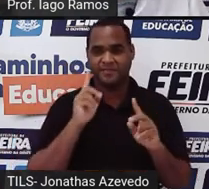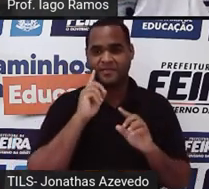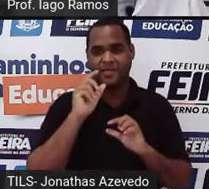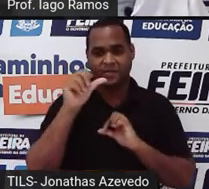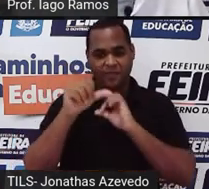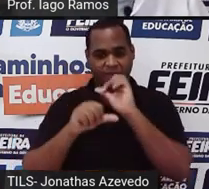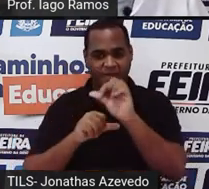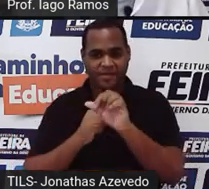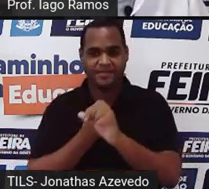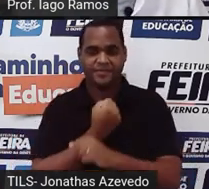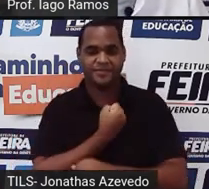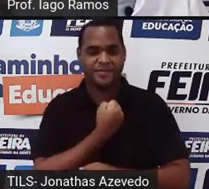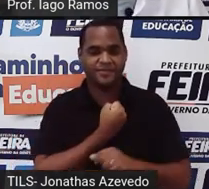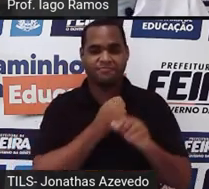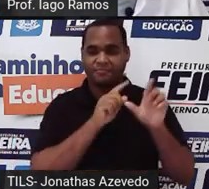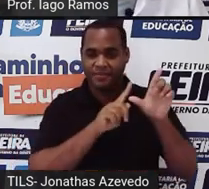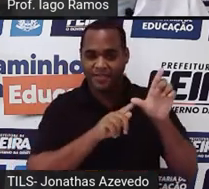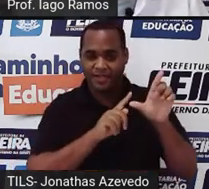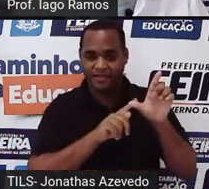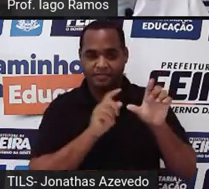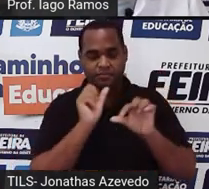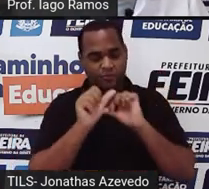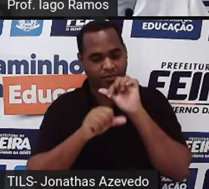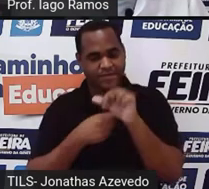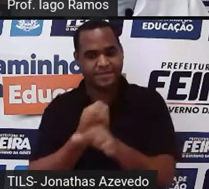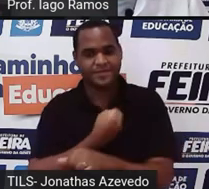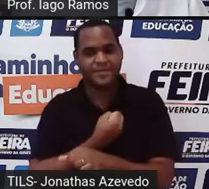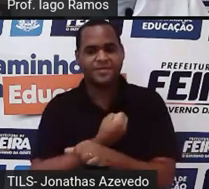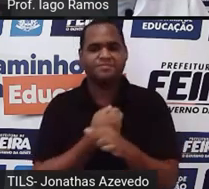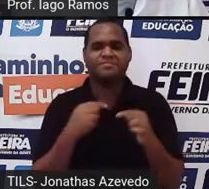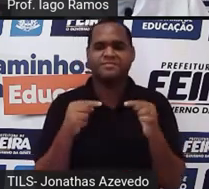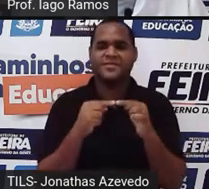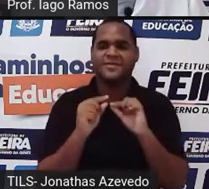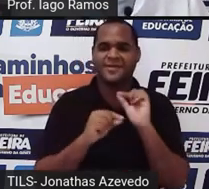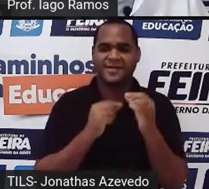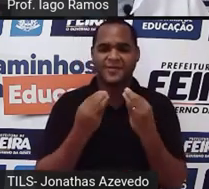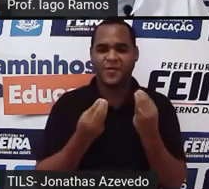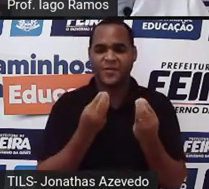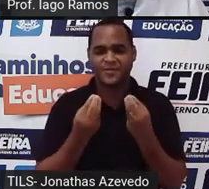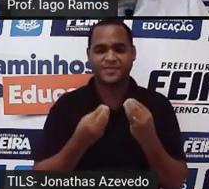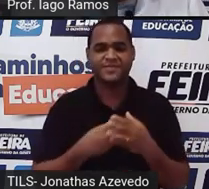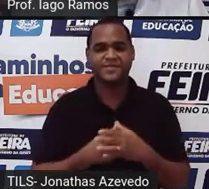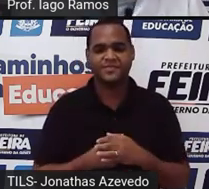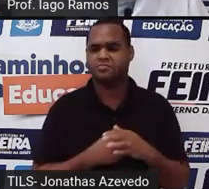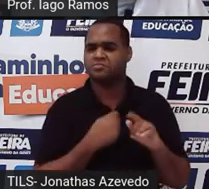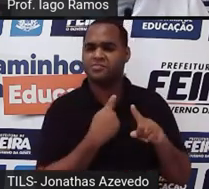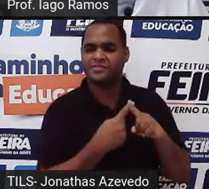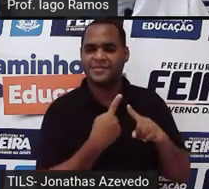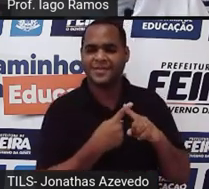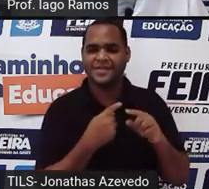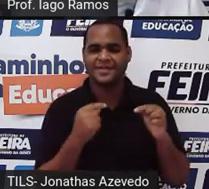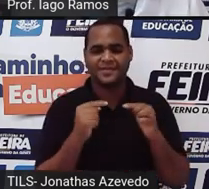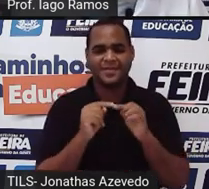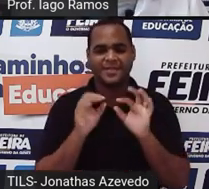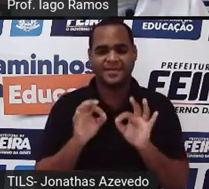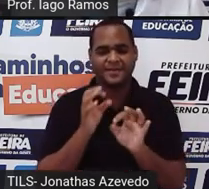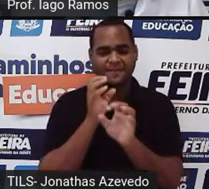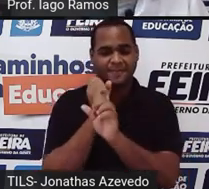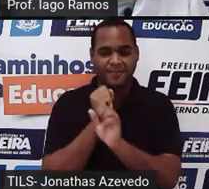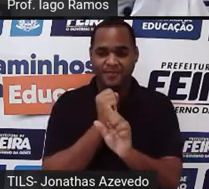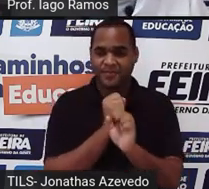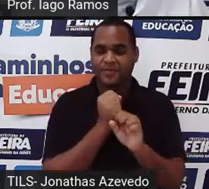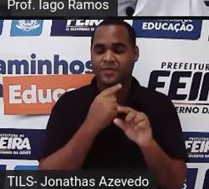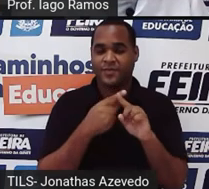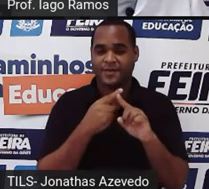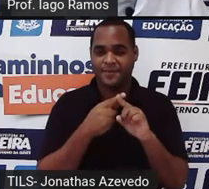por número, para a gente ver como de fato funciona esse negócio, né? Por que que é desse jeito? Por que que a gente calcula desse jeito?